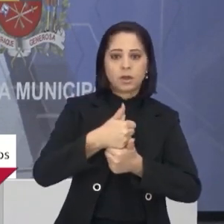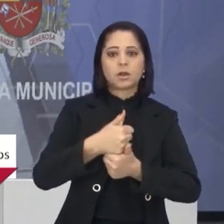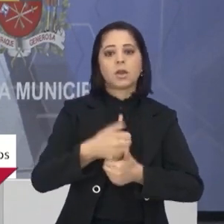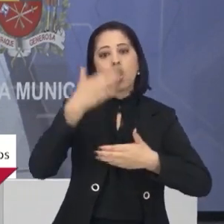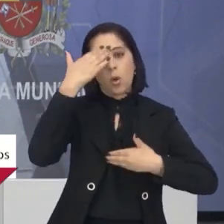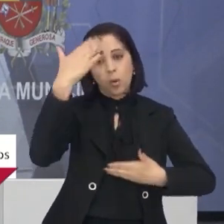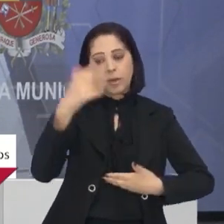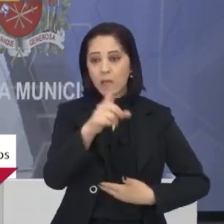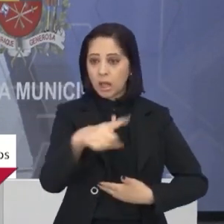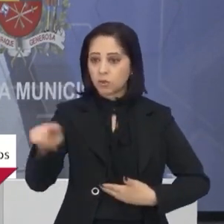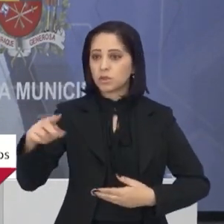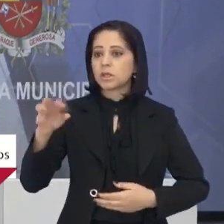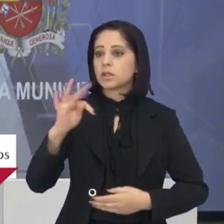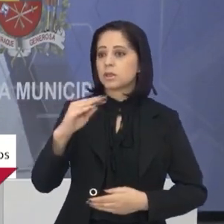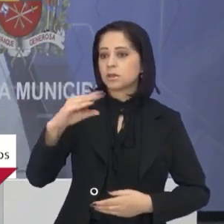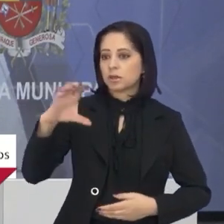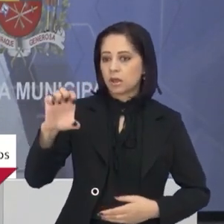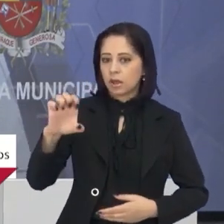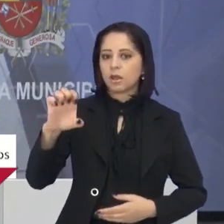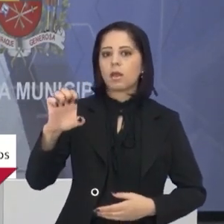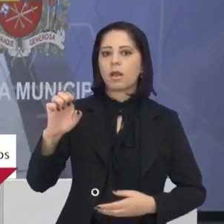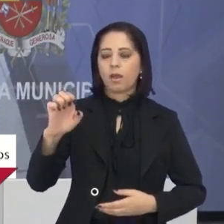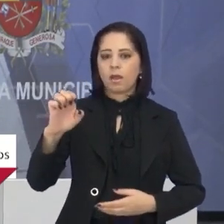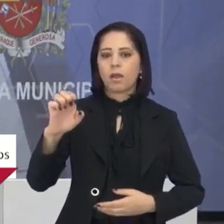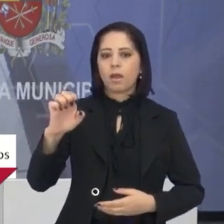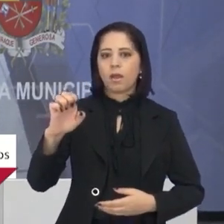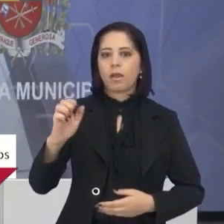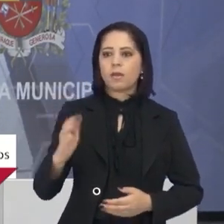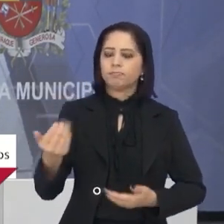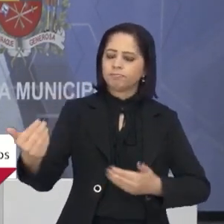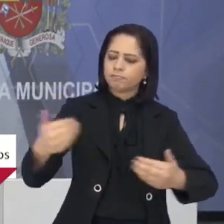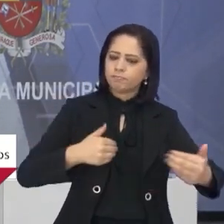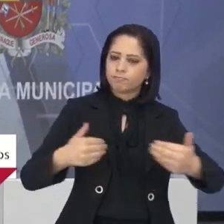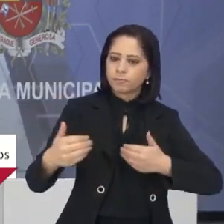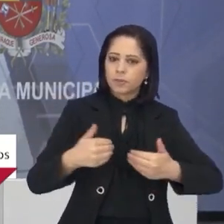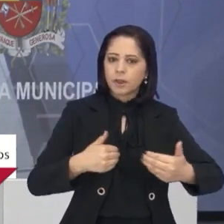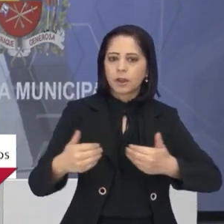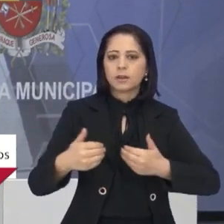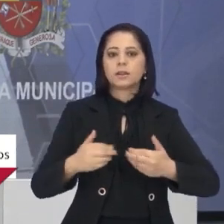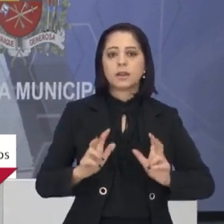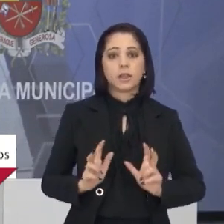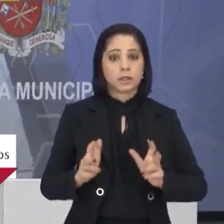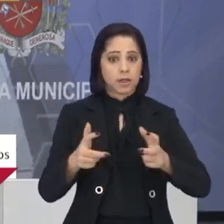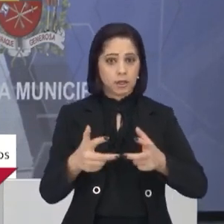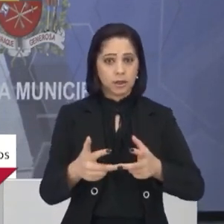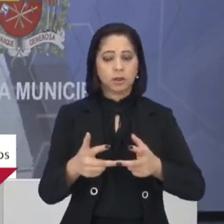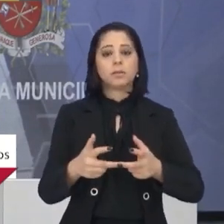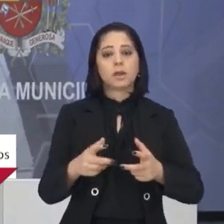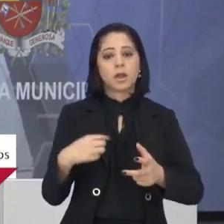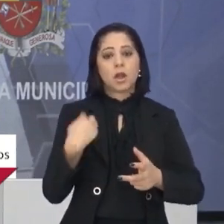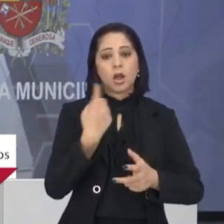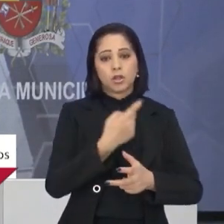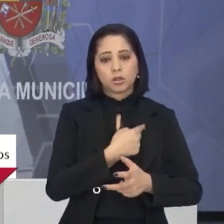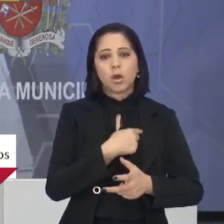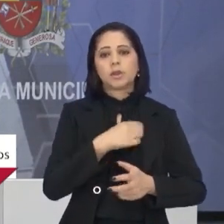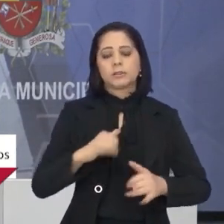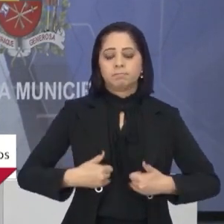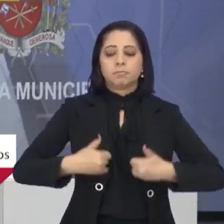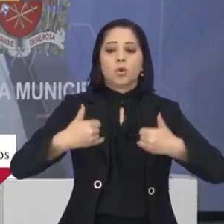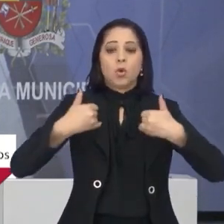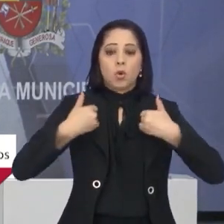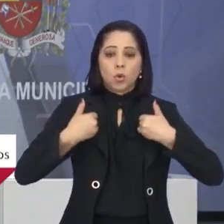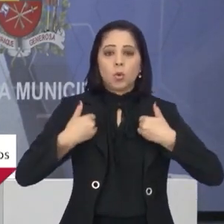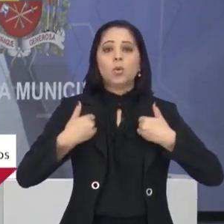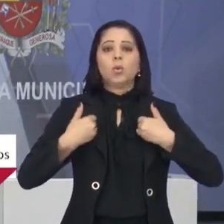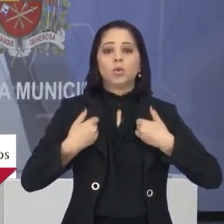especialmente ao Tribunal de Contas né por usar nossa casa por usar o nosso espaço É uma honra para nós sediar esse evento com tantas